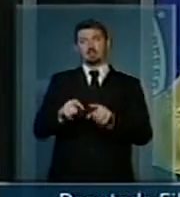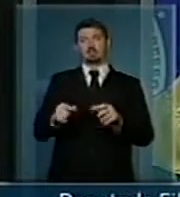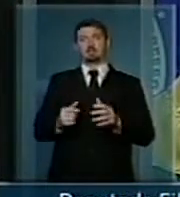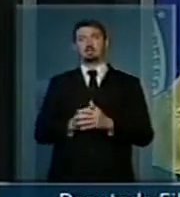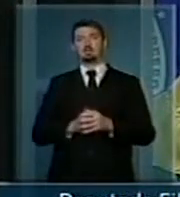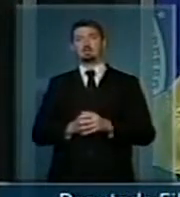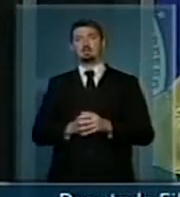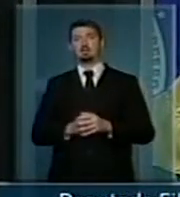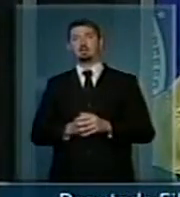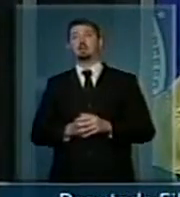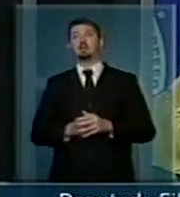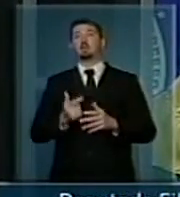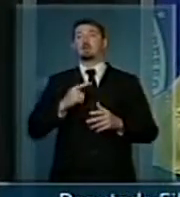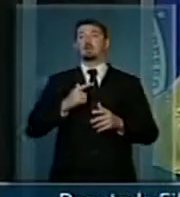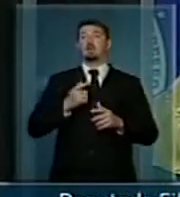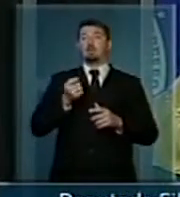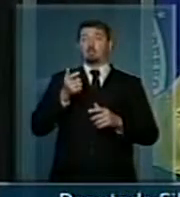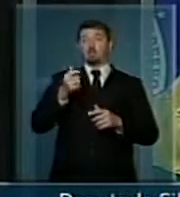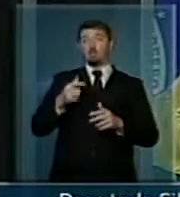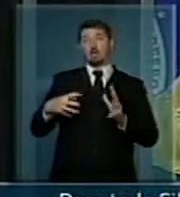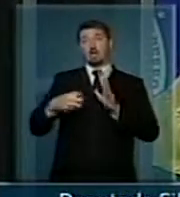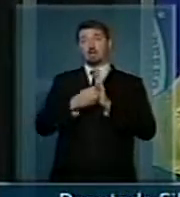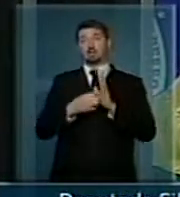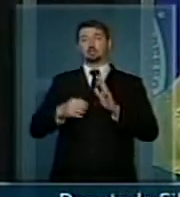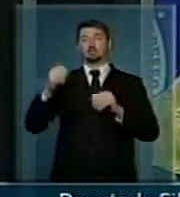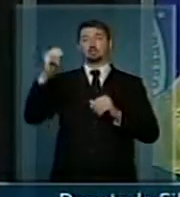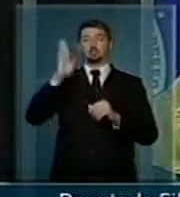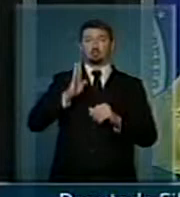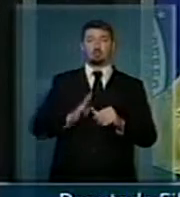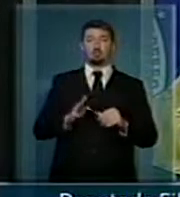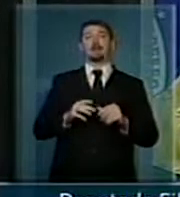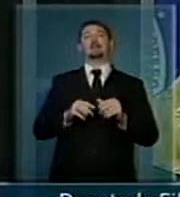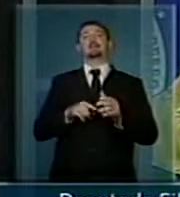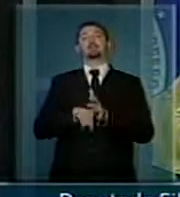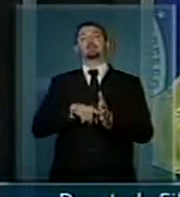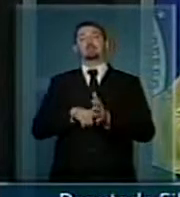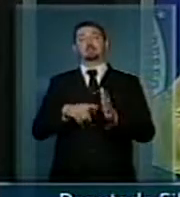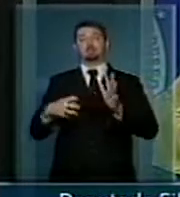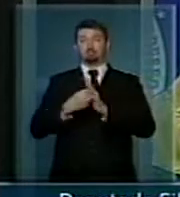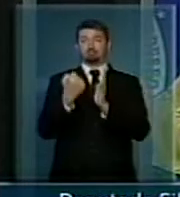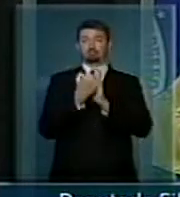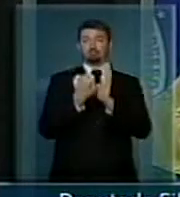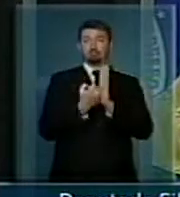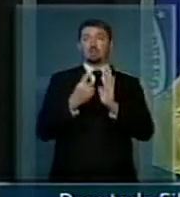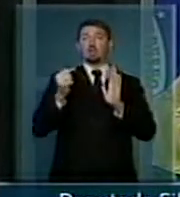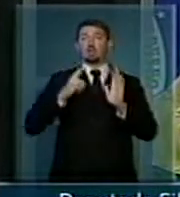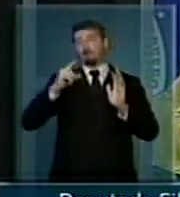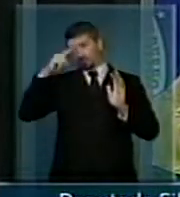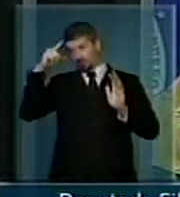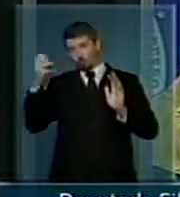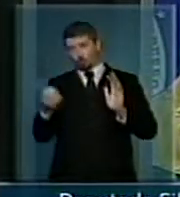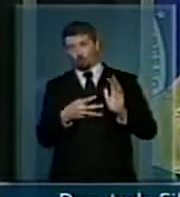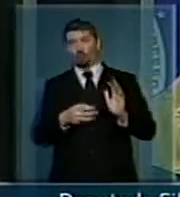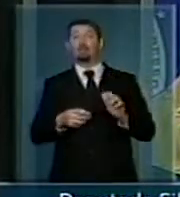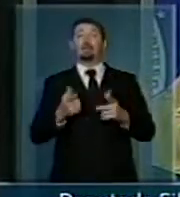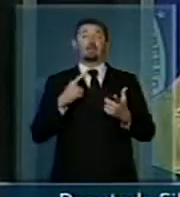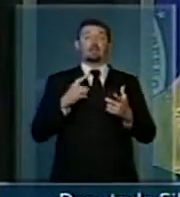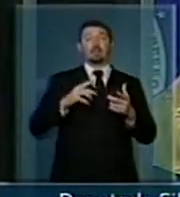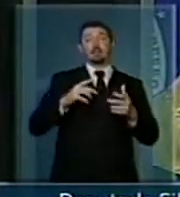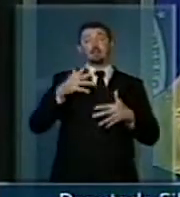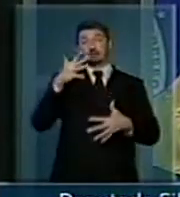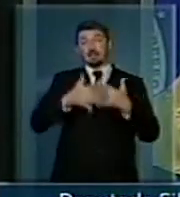um baixo registro de patente nacional e internacionalmente, o que dificulta a inovação com